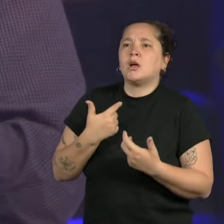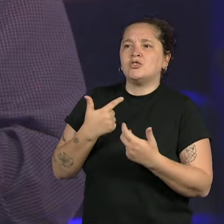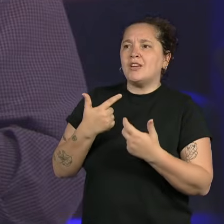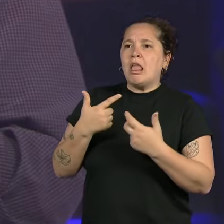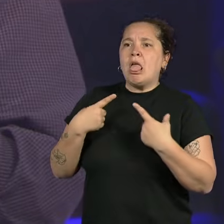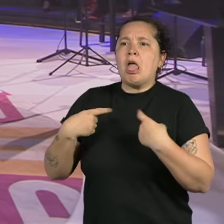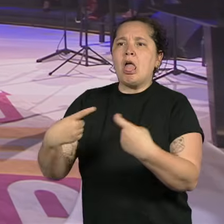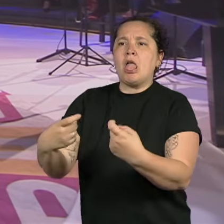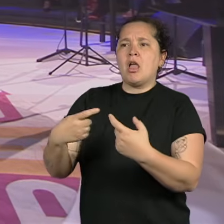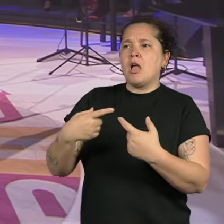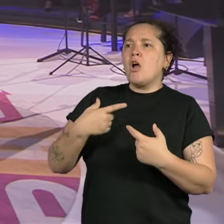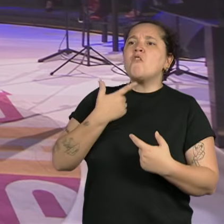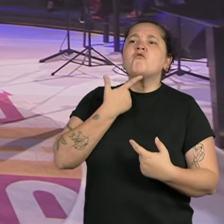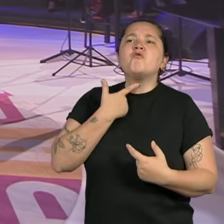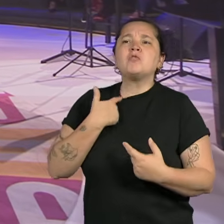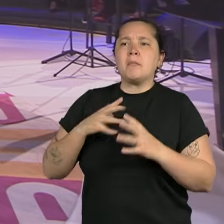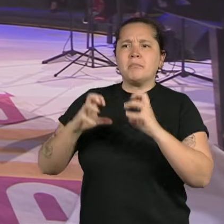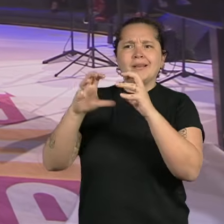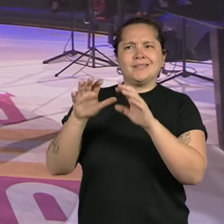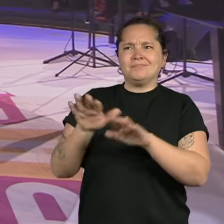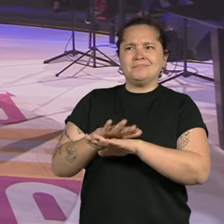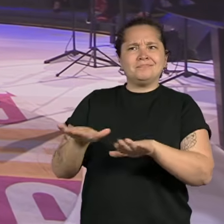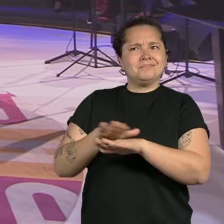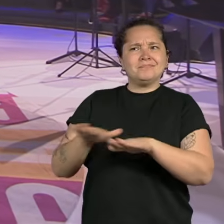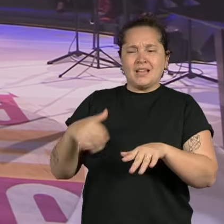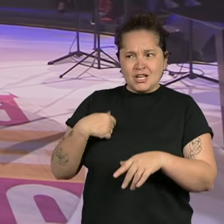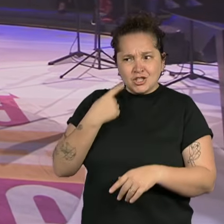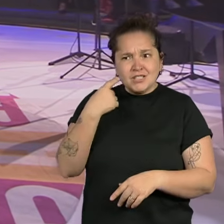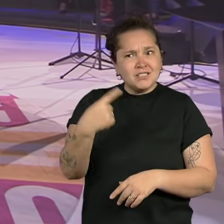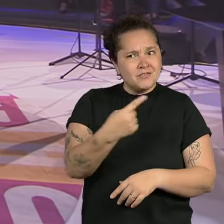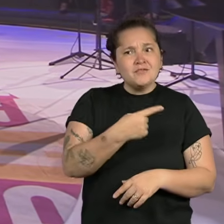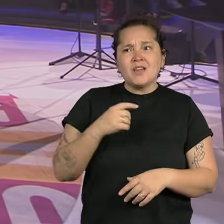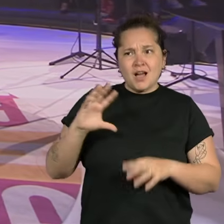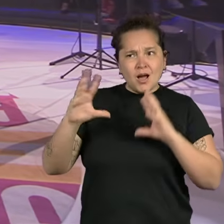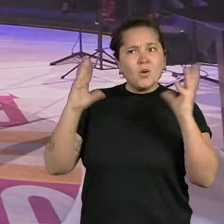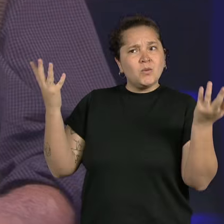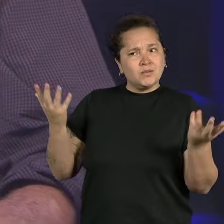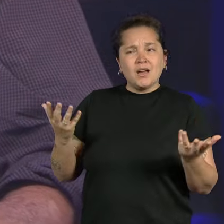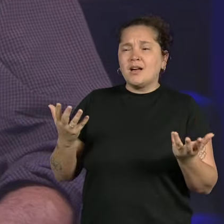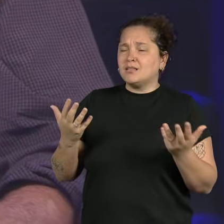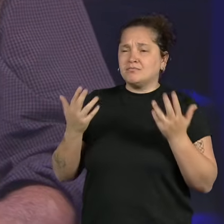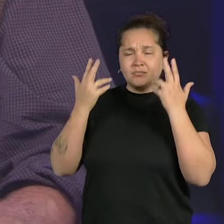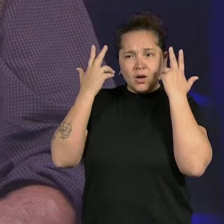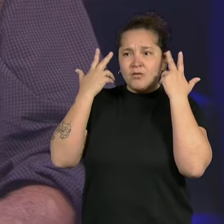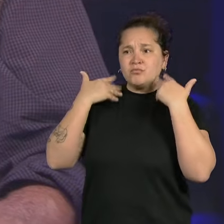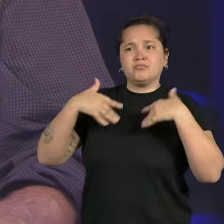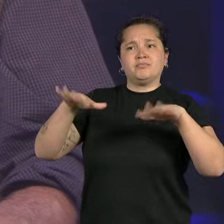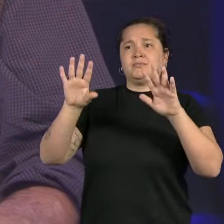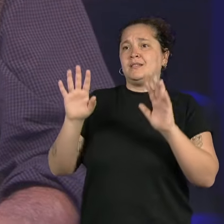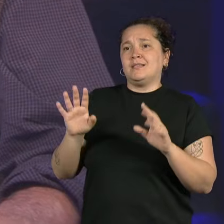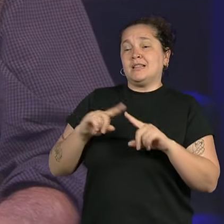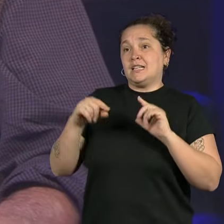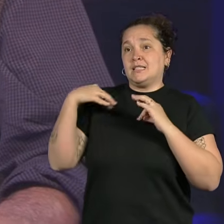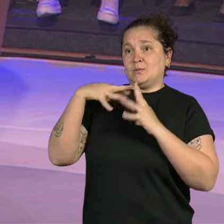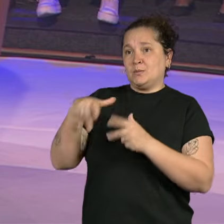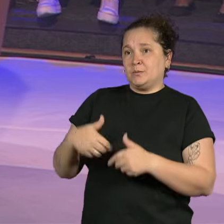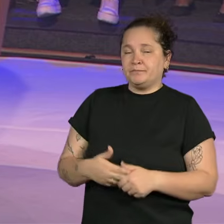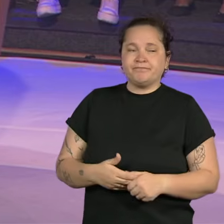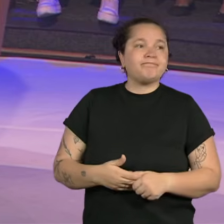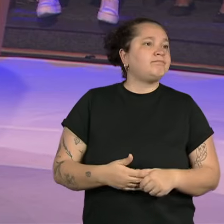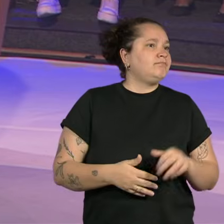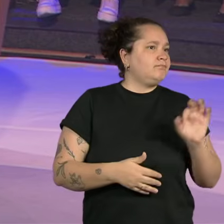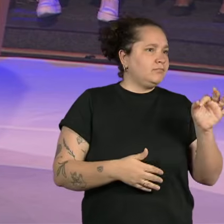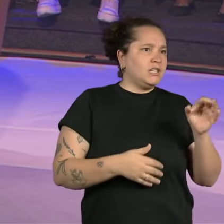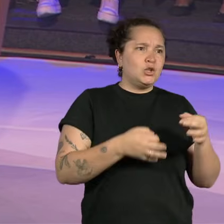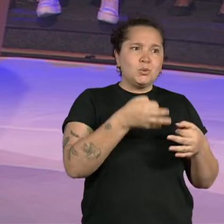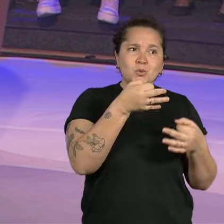que a gente vê tão presente hoje nas nossas ruas e no mundo que a gente vive, né? E tantos